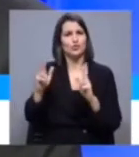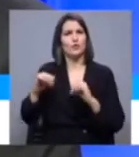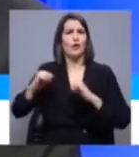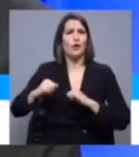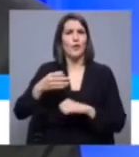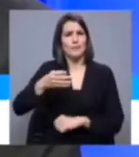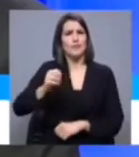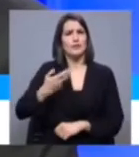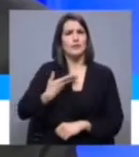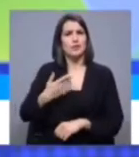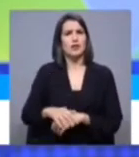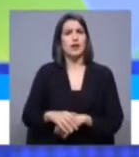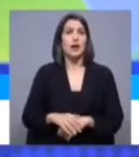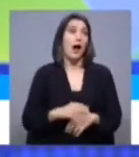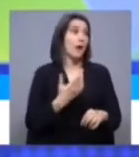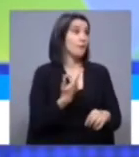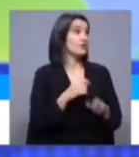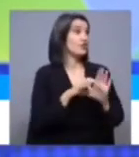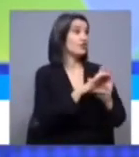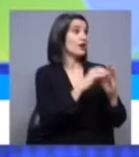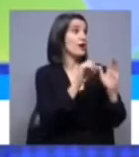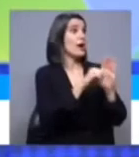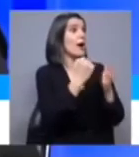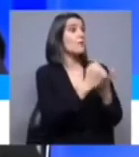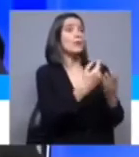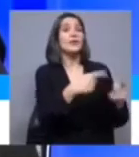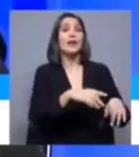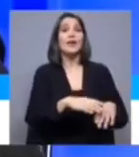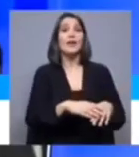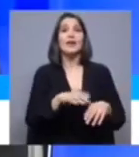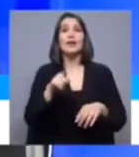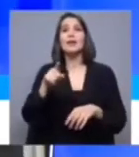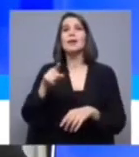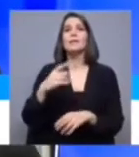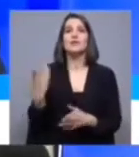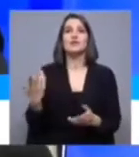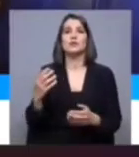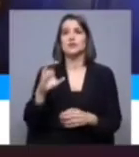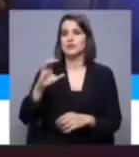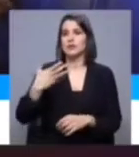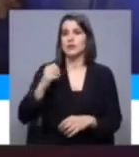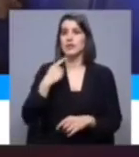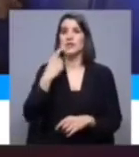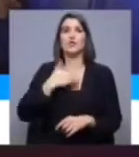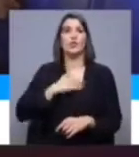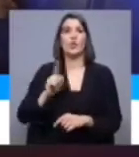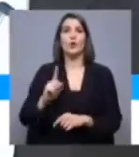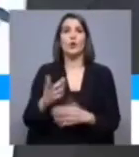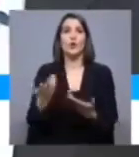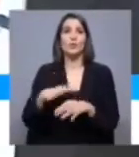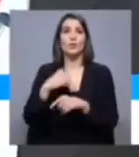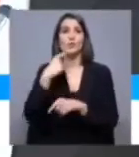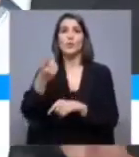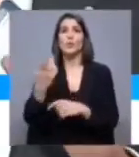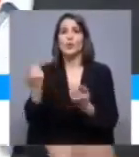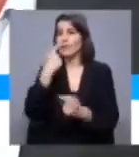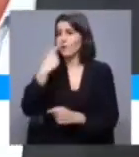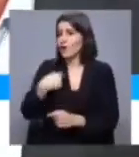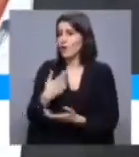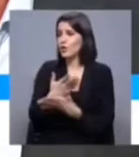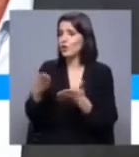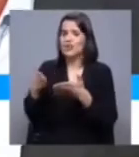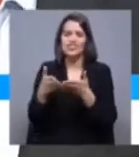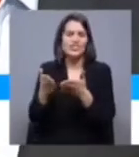fazer um acordo com o PSD. Mas tem o apoio do Chega. Não, mas agora o PSD também já disse bem, e o CDS também já disse bem, que não querem acordo com o Chega. Portanto, por isso é que a estratégia falhou.